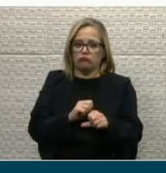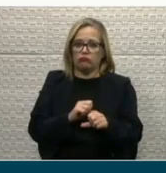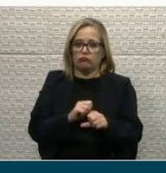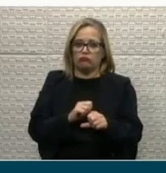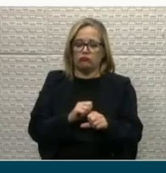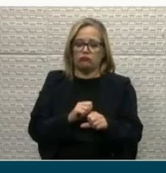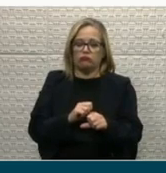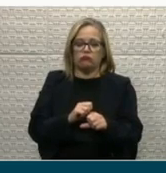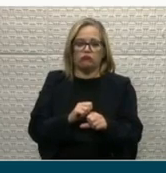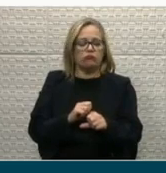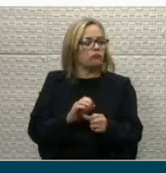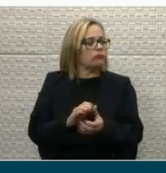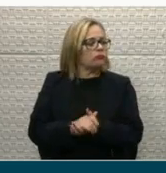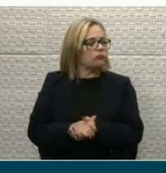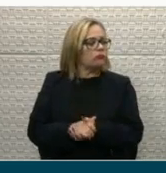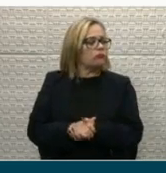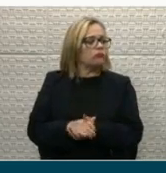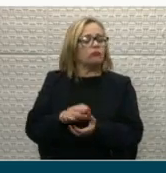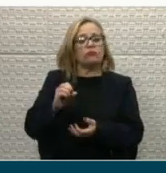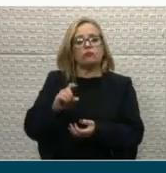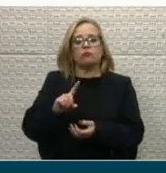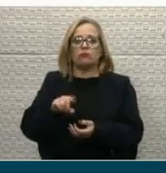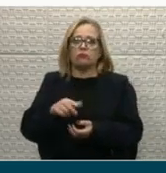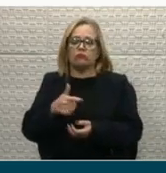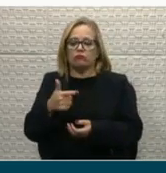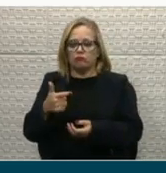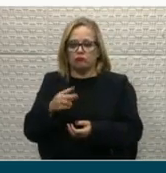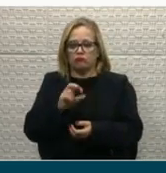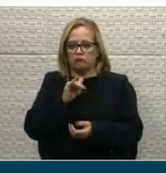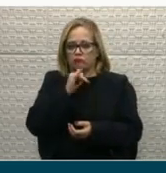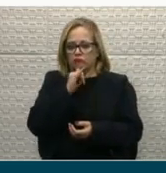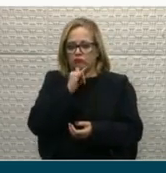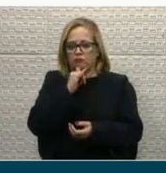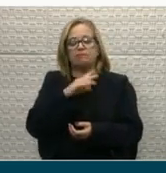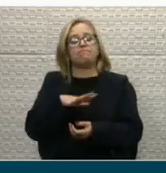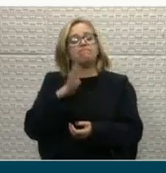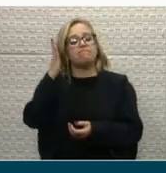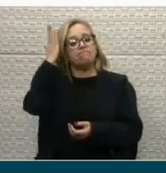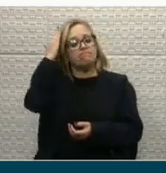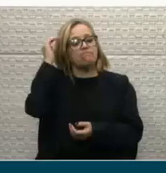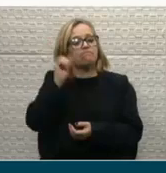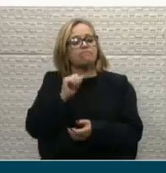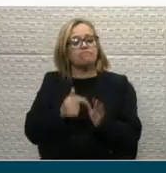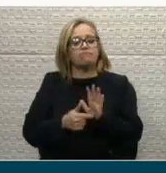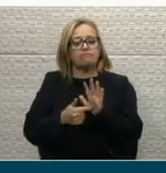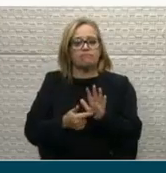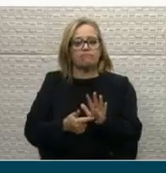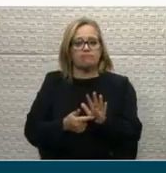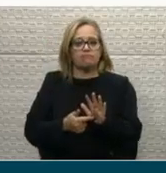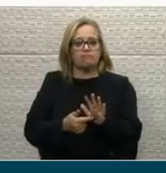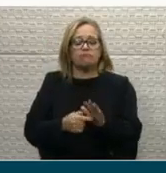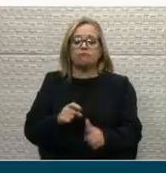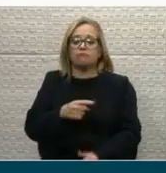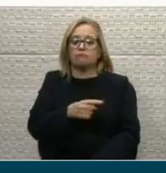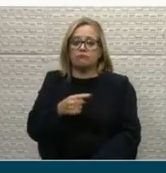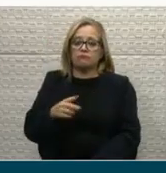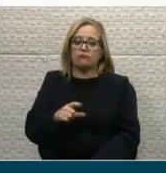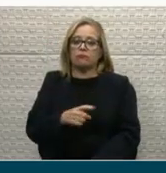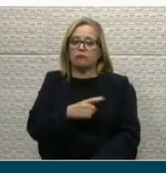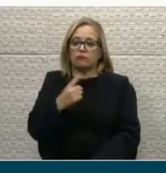um vetor 0, 2, por exemplo, eu sei que a sua imagem vai ser menos